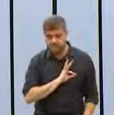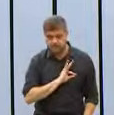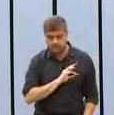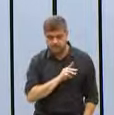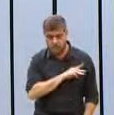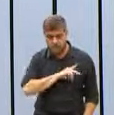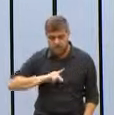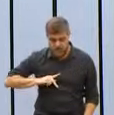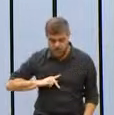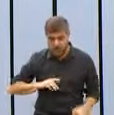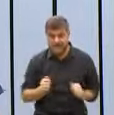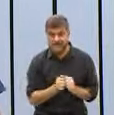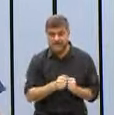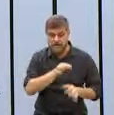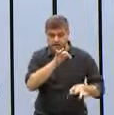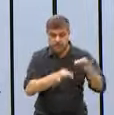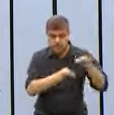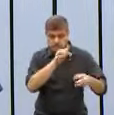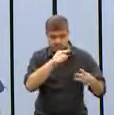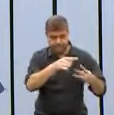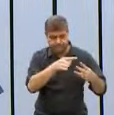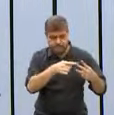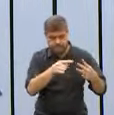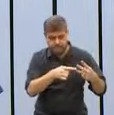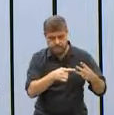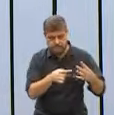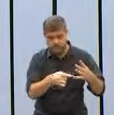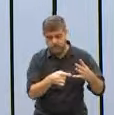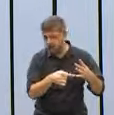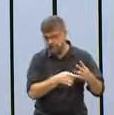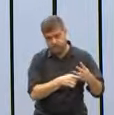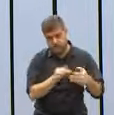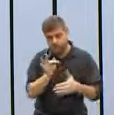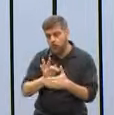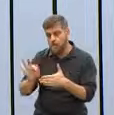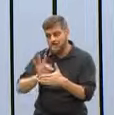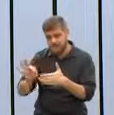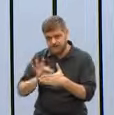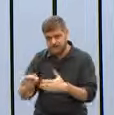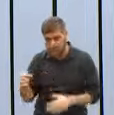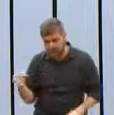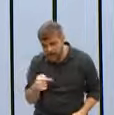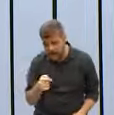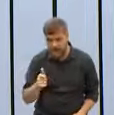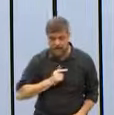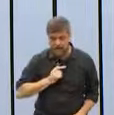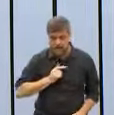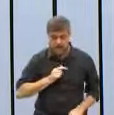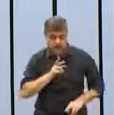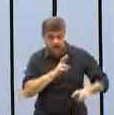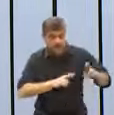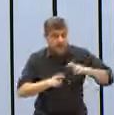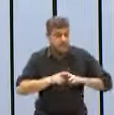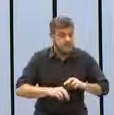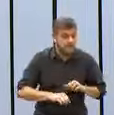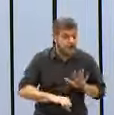Ministério Público e o Judiciário. O Conselho daí já sai. O que é judicializado nesse caso, ou seja, a verificação de uma infração, ato